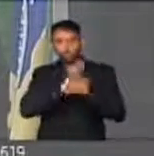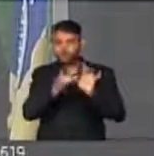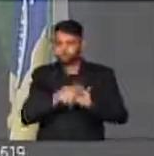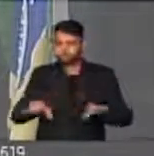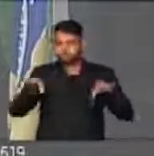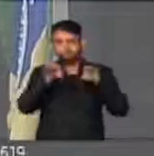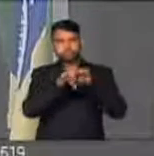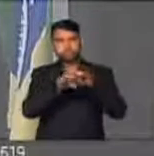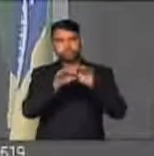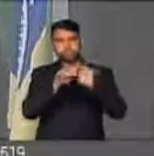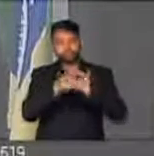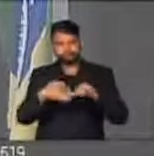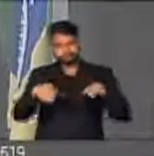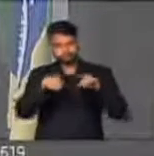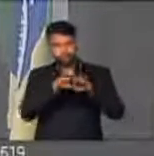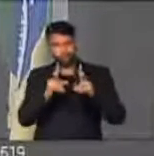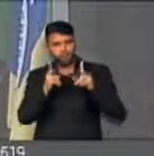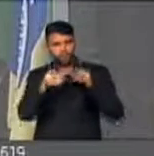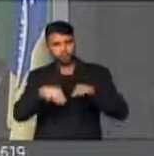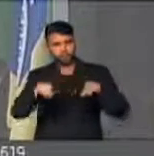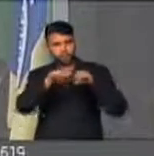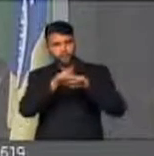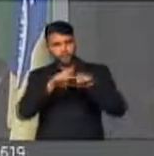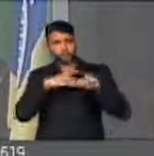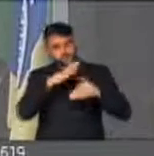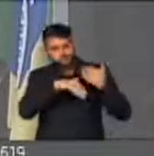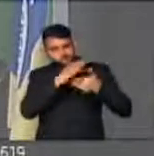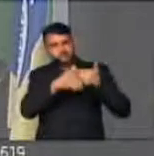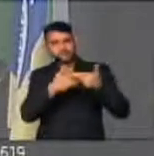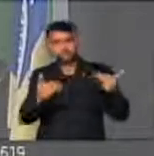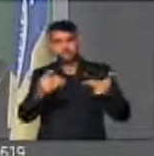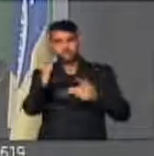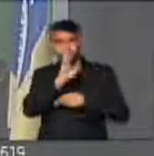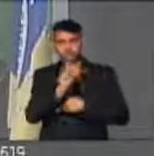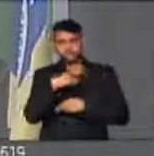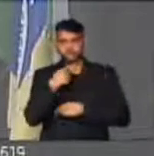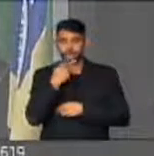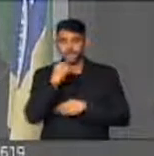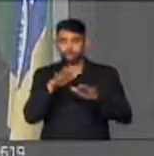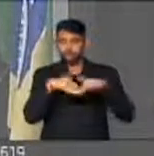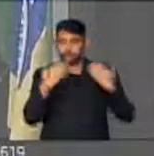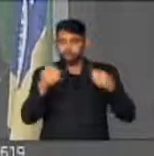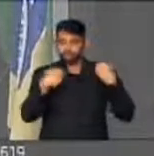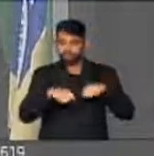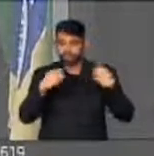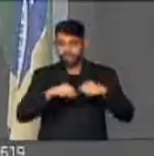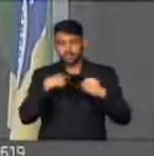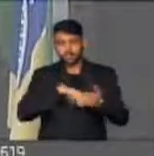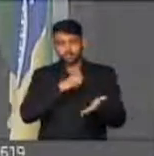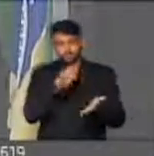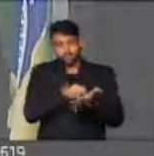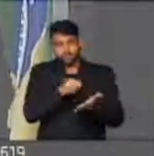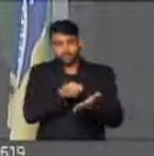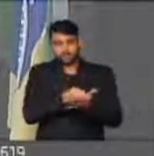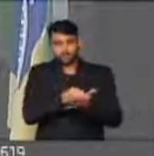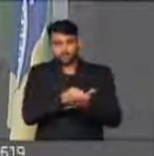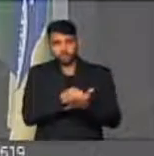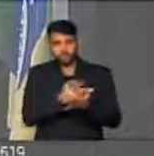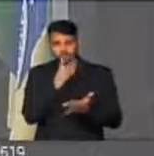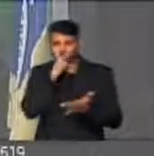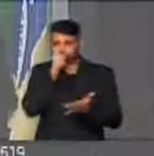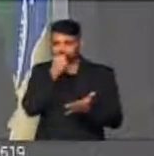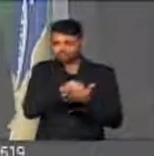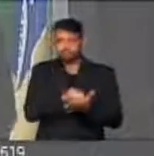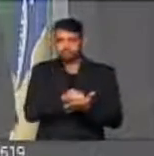livre, democrática e que tenha desenvolvimento. Falo aqui, então, da necessidade de punir com